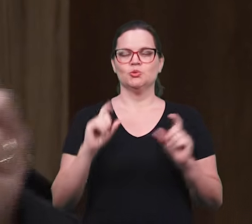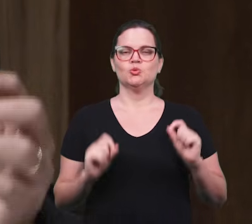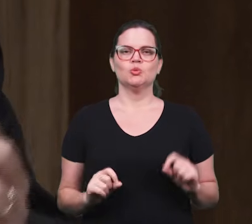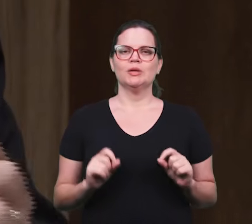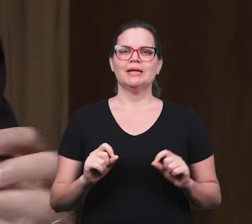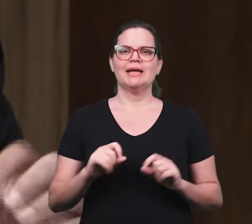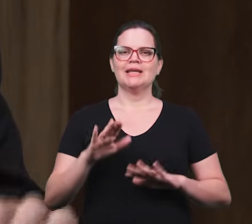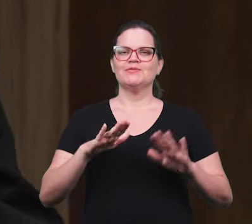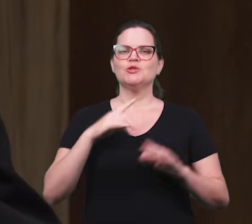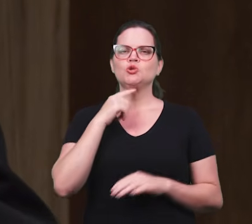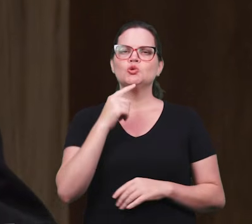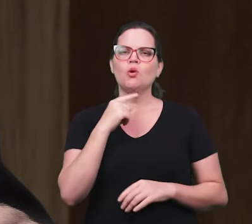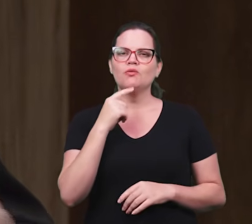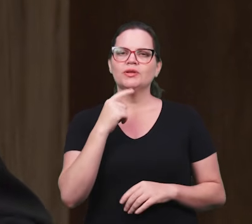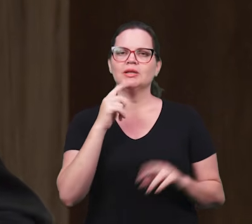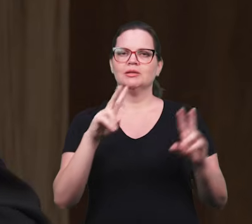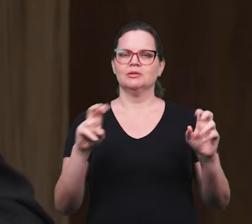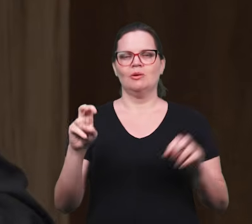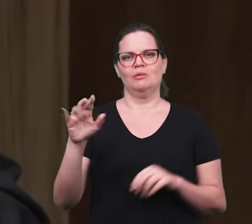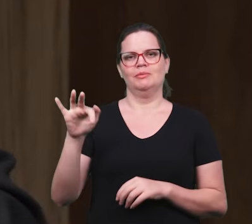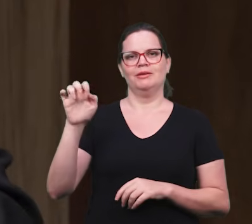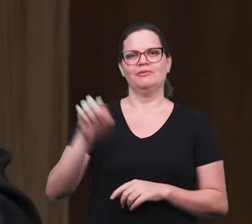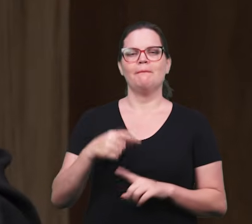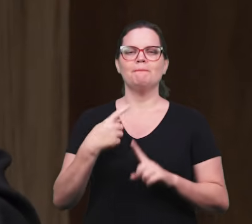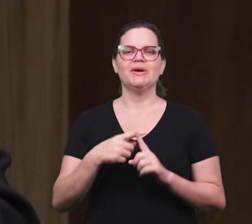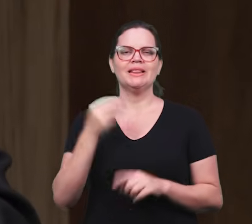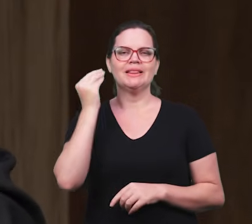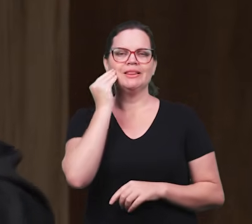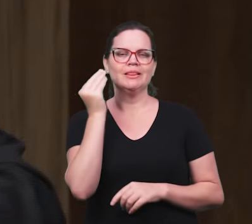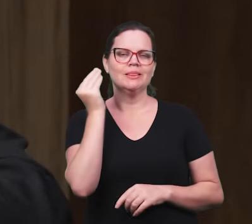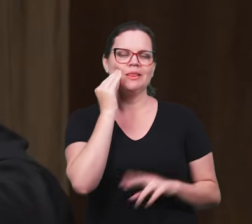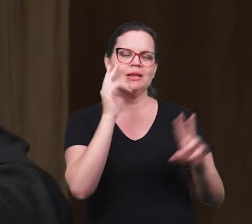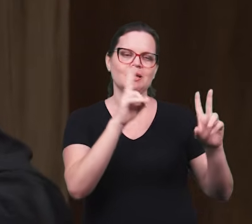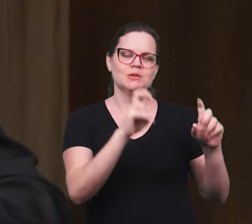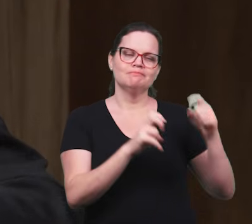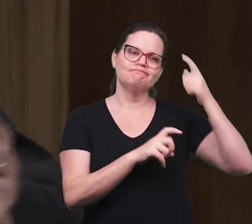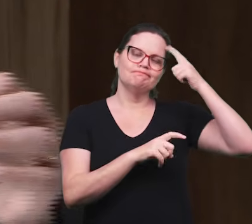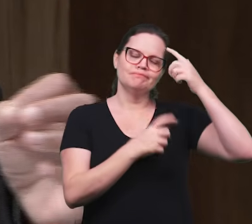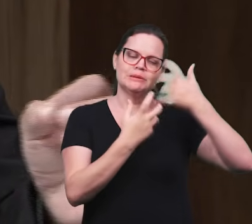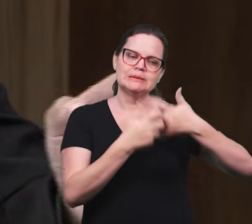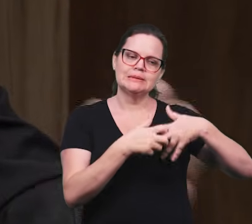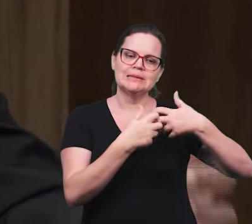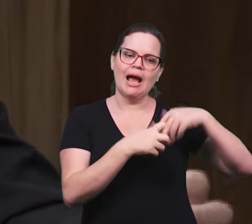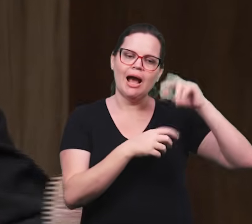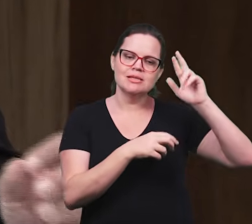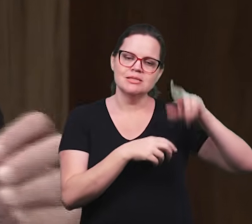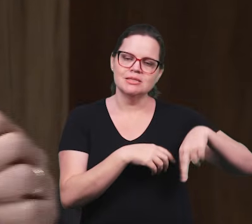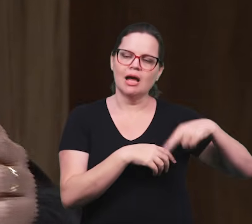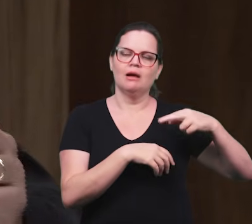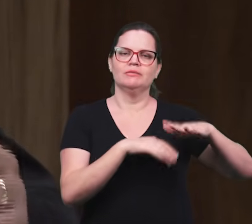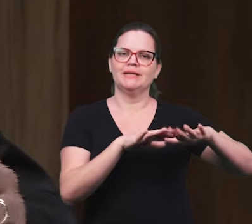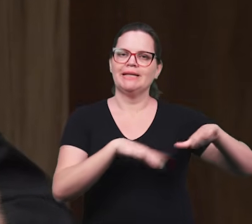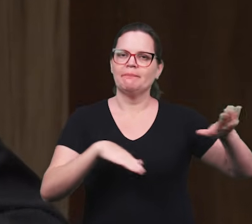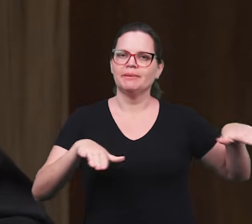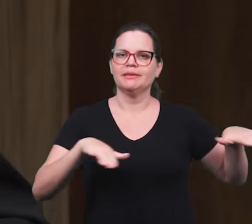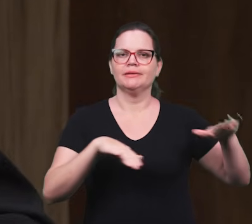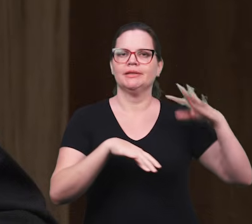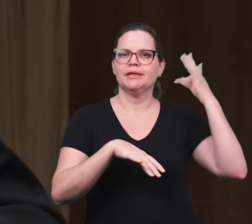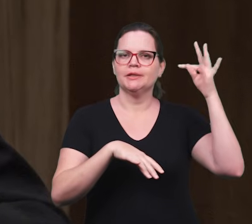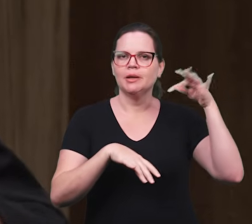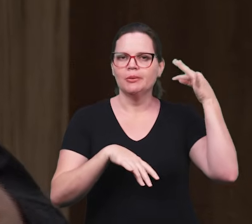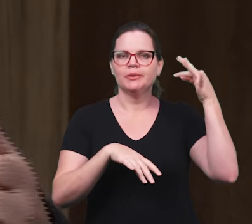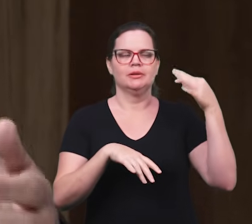não entendendo este conceito de fé, porque tenta levar para o conceito humano, material, relativo,